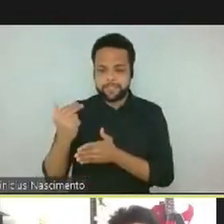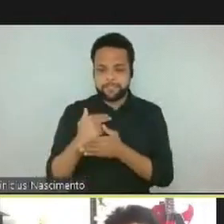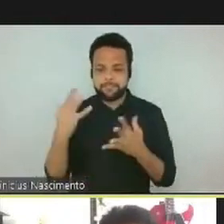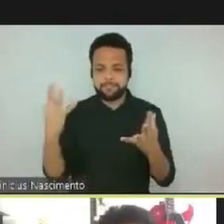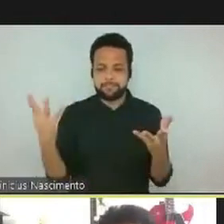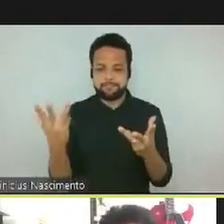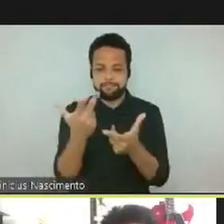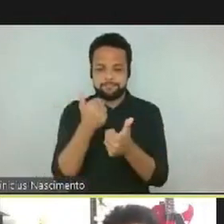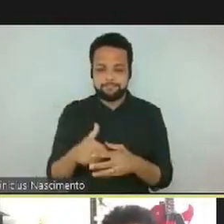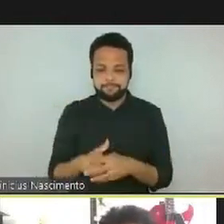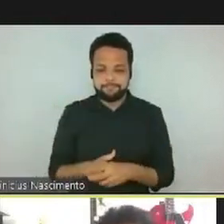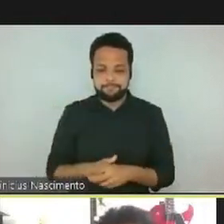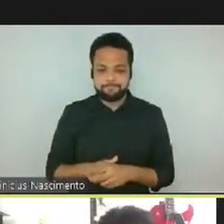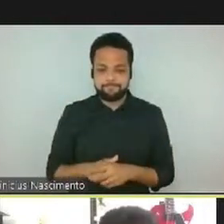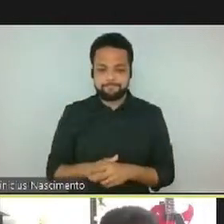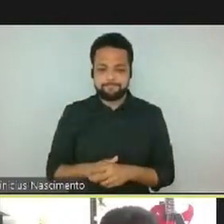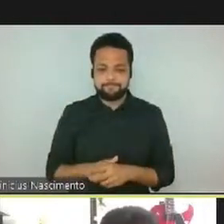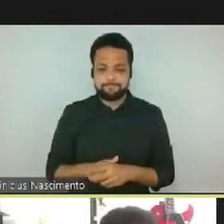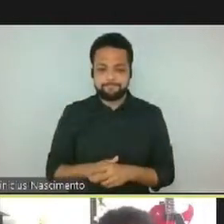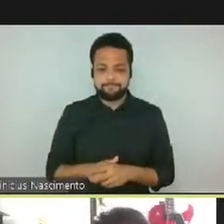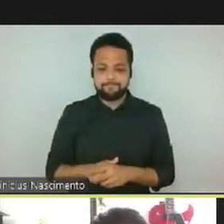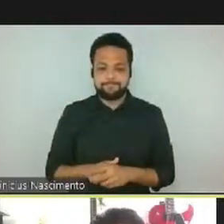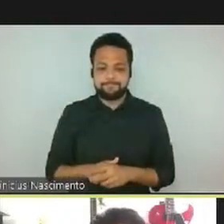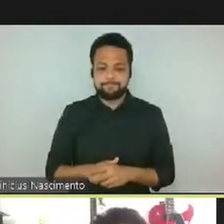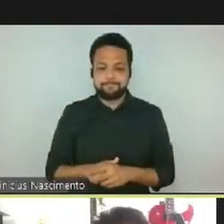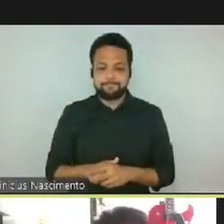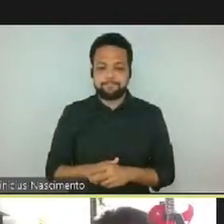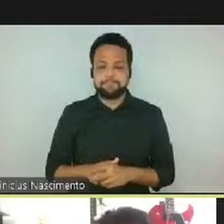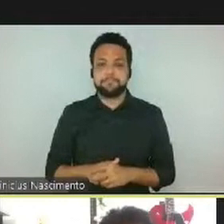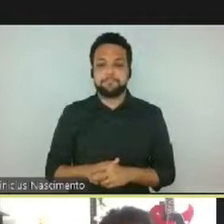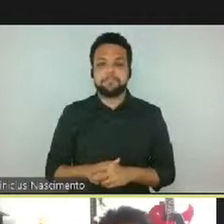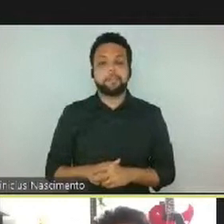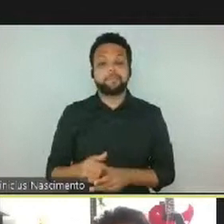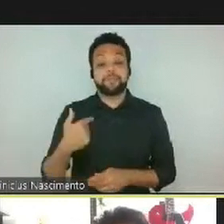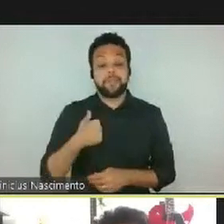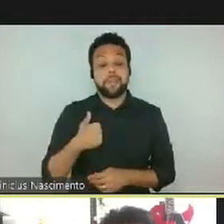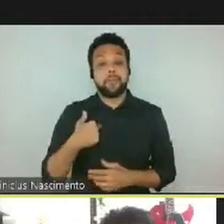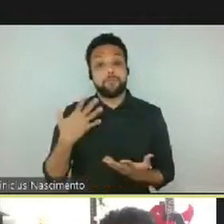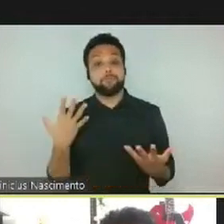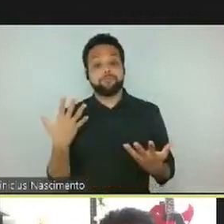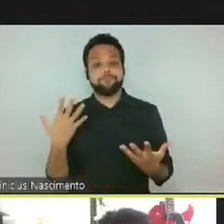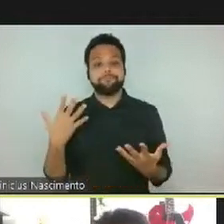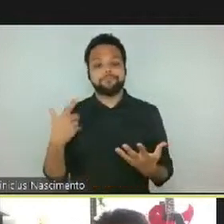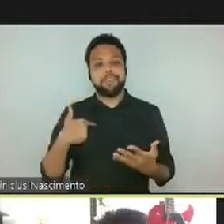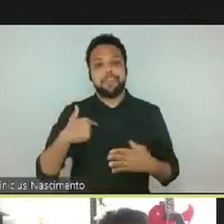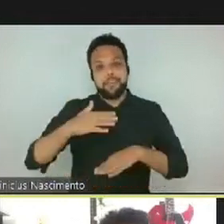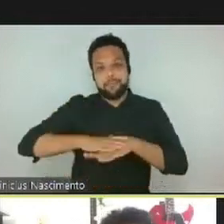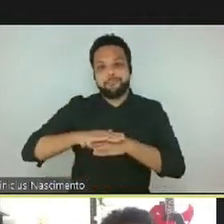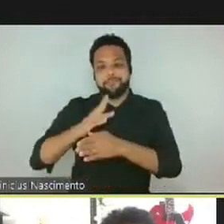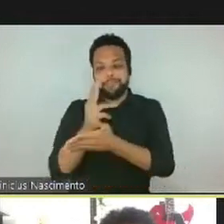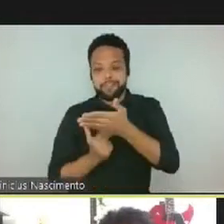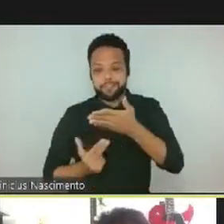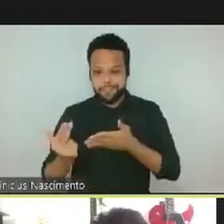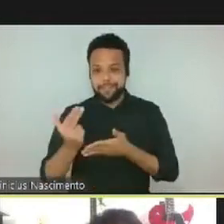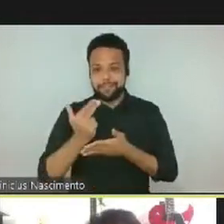sensacional. E eu sou suspeito, né, que eu sou um desenhista e